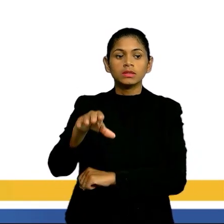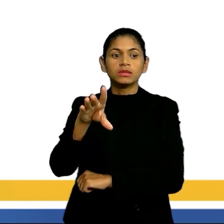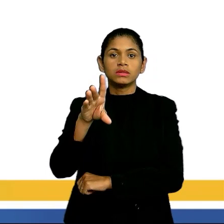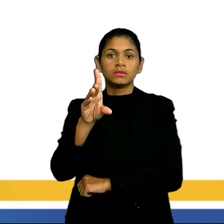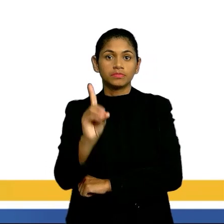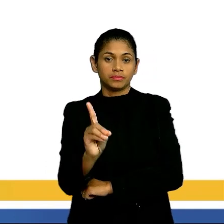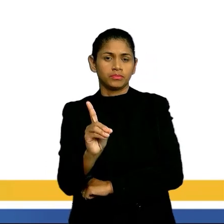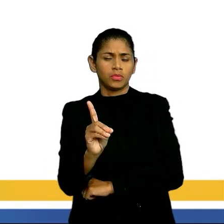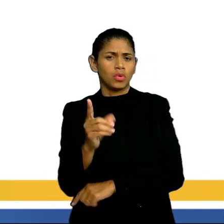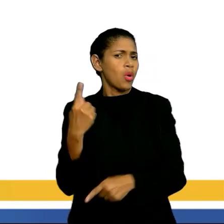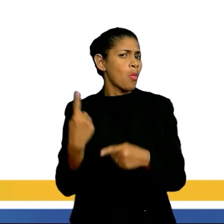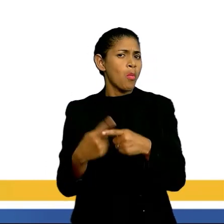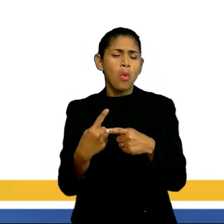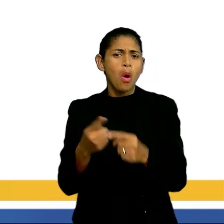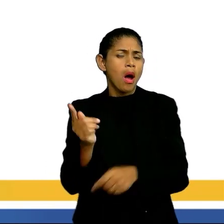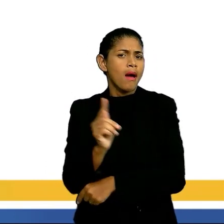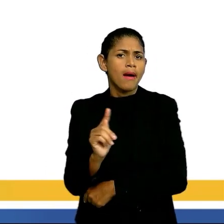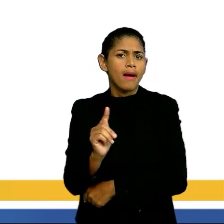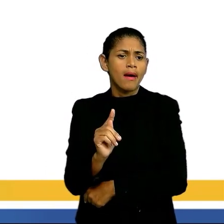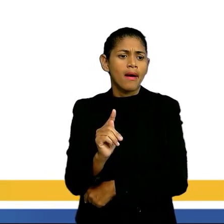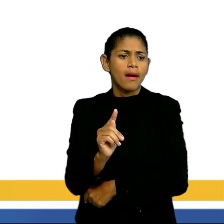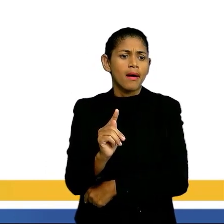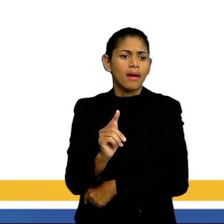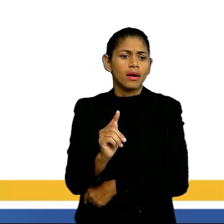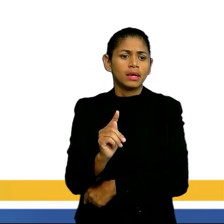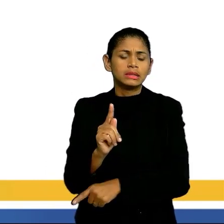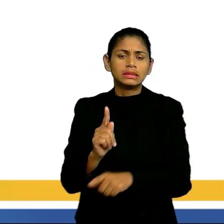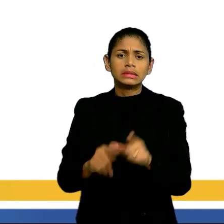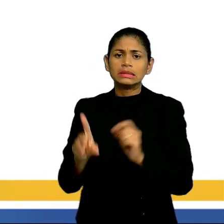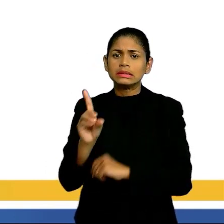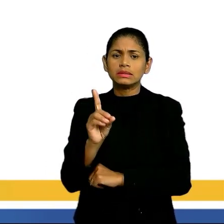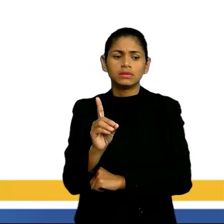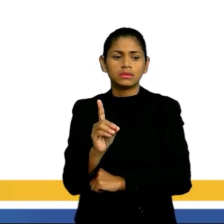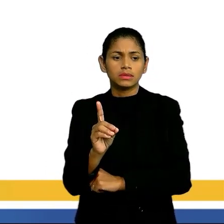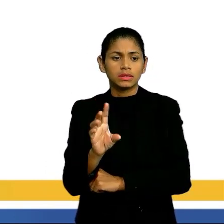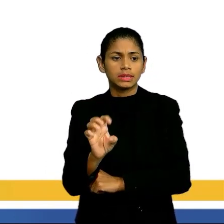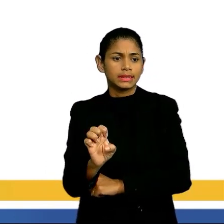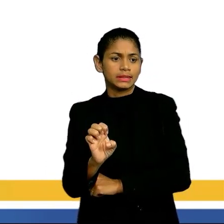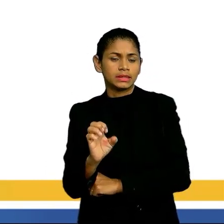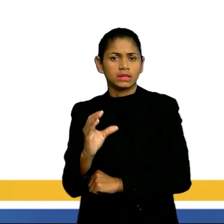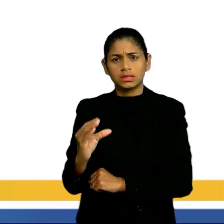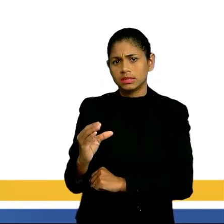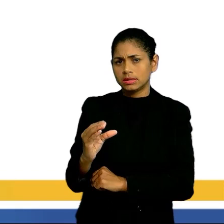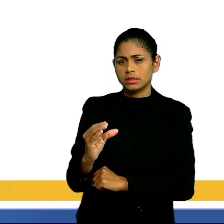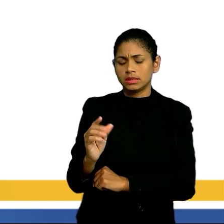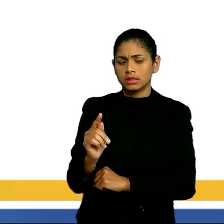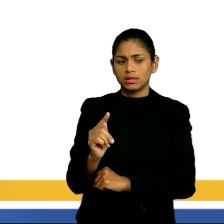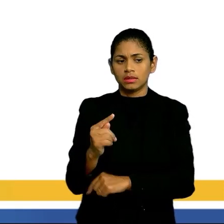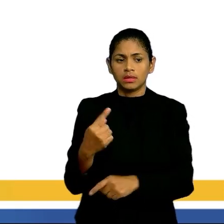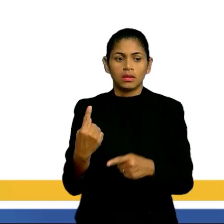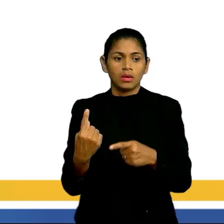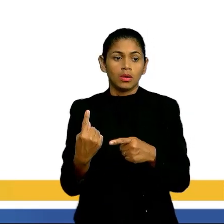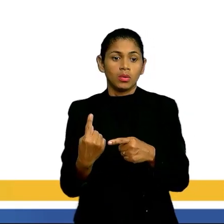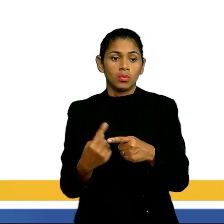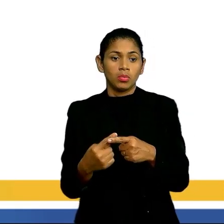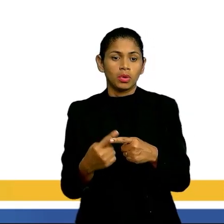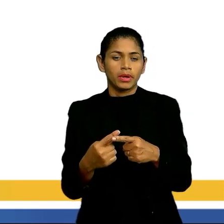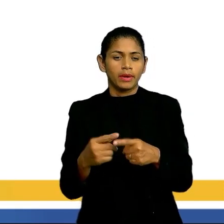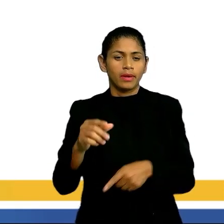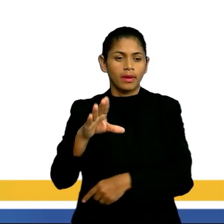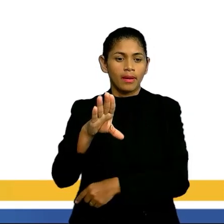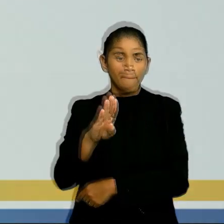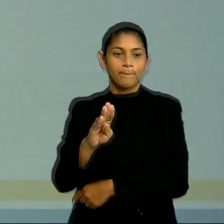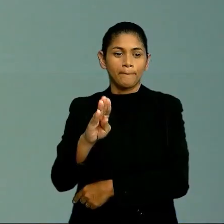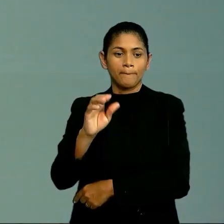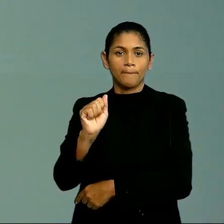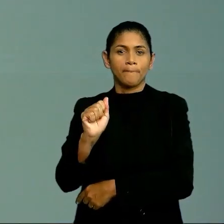não é a C e nem a E? Primeiro, já que os organismos mais evoluídos da Terra são as bactérias, em que estão presentes